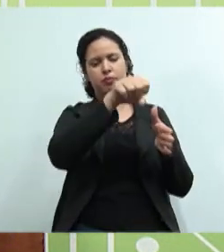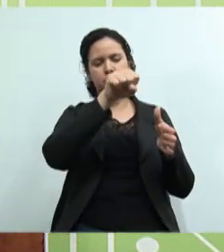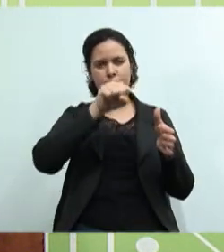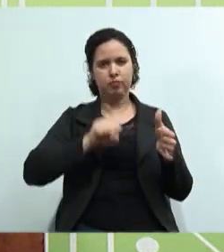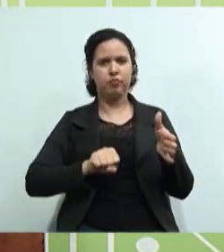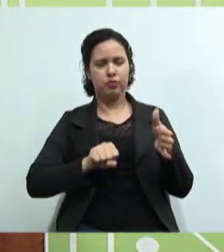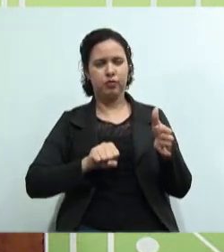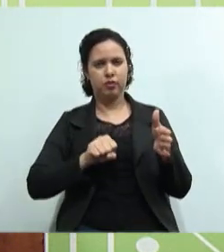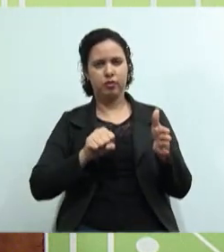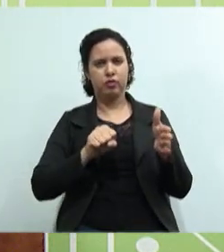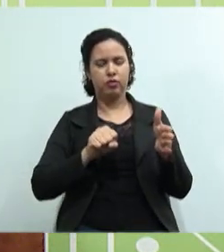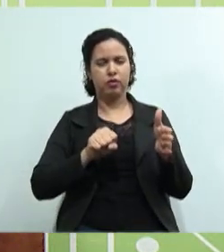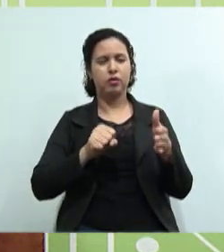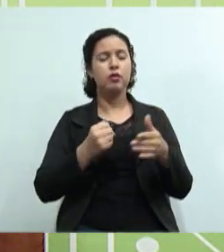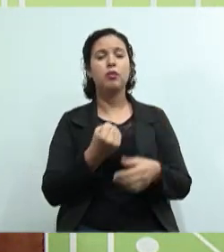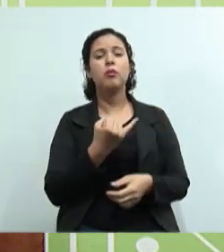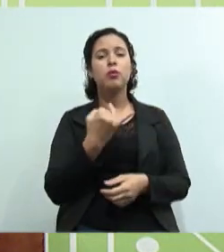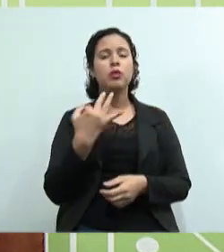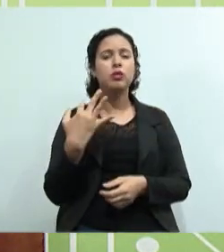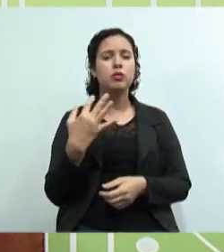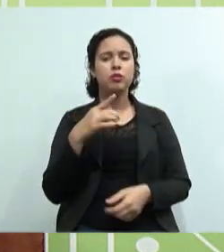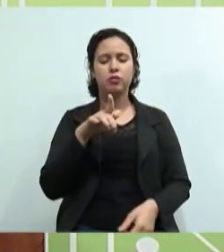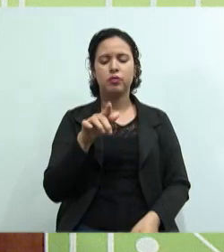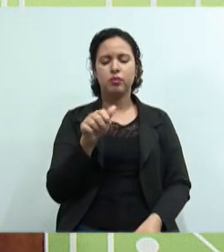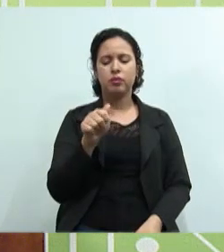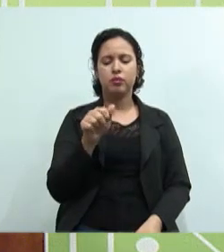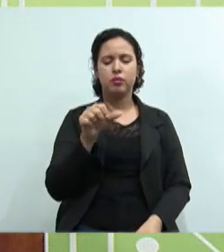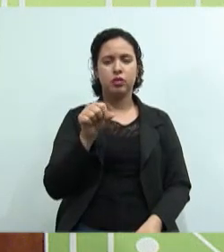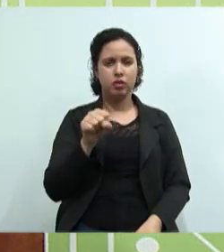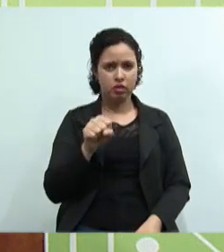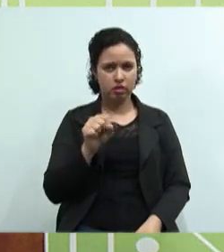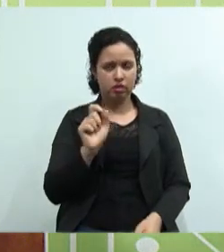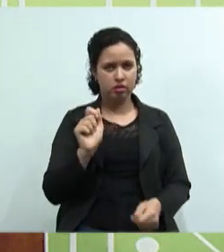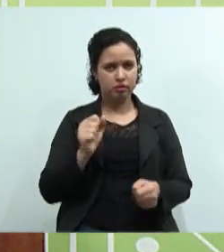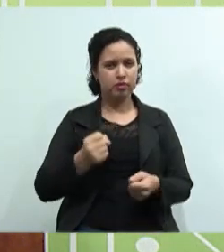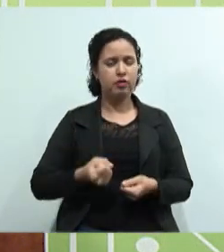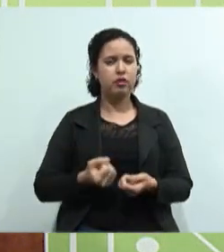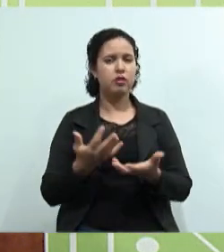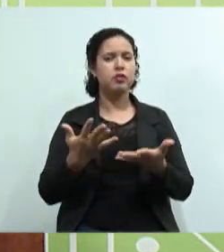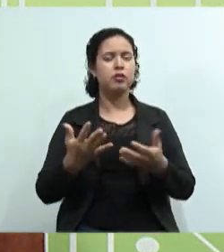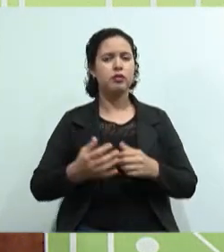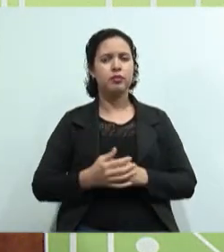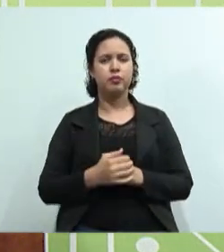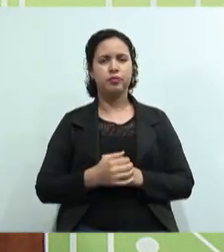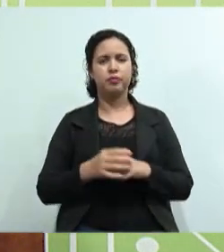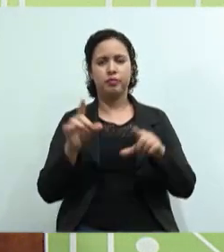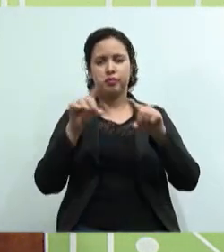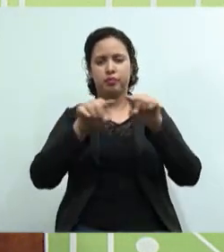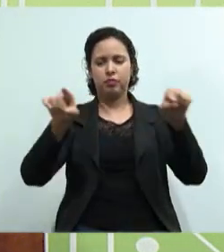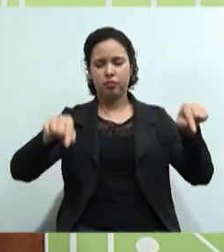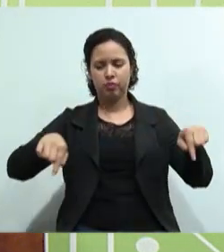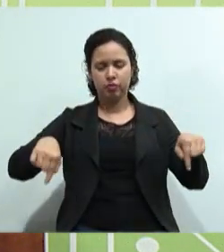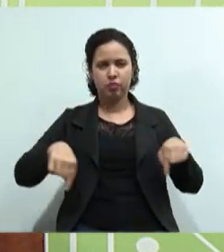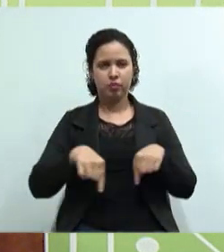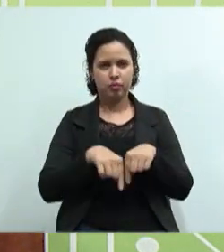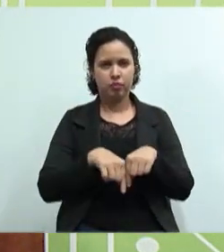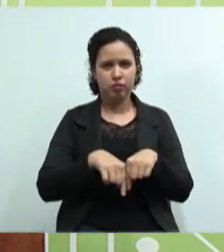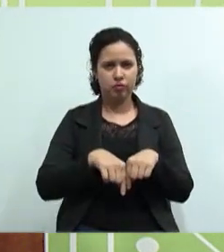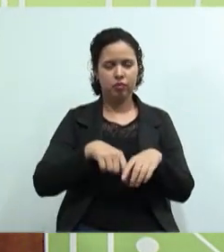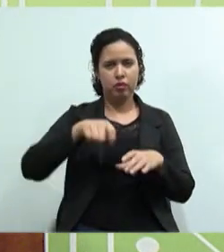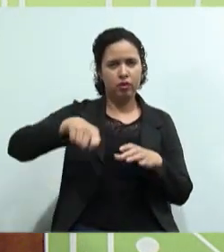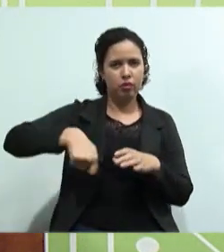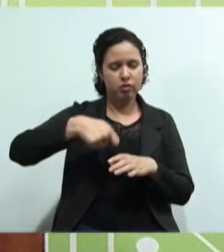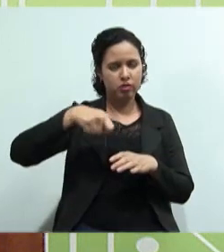consumiu? Certo? O que mais? Eu sujei a cozinha toda lá da minha